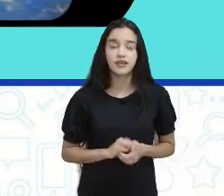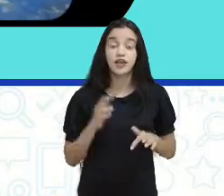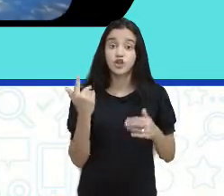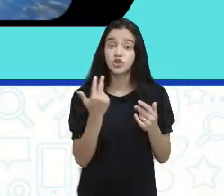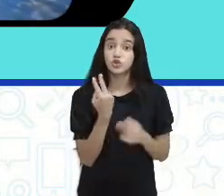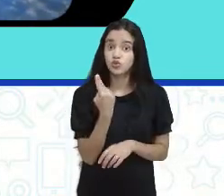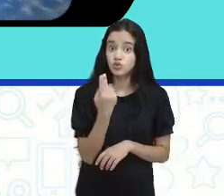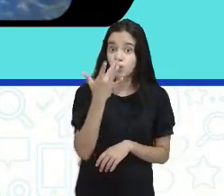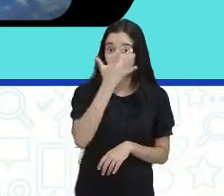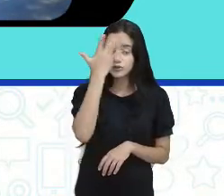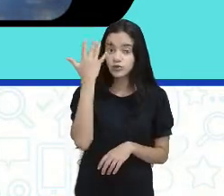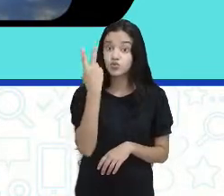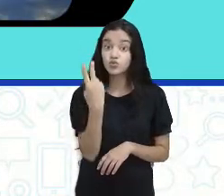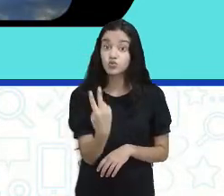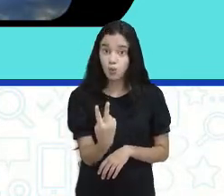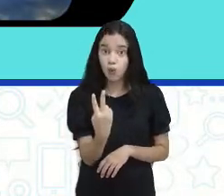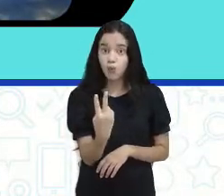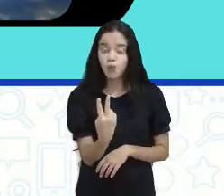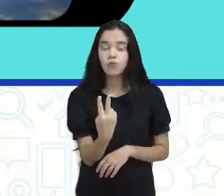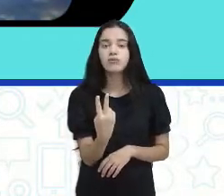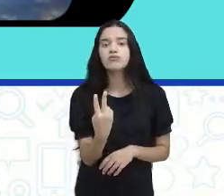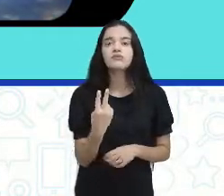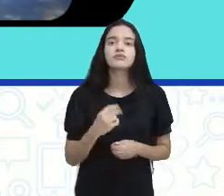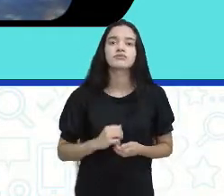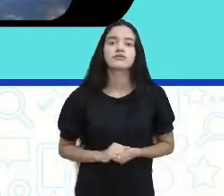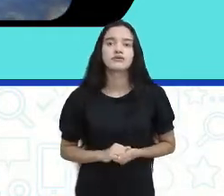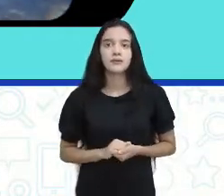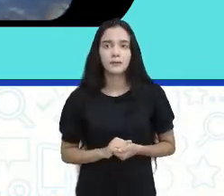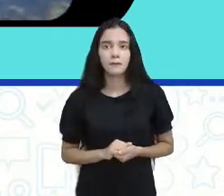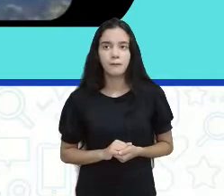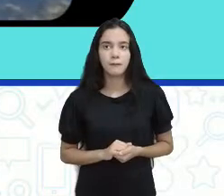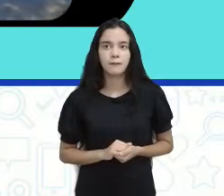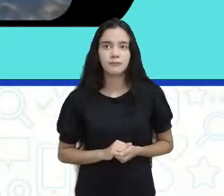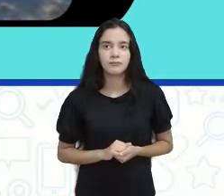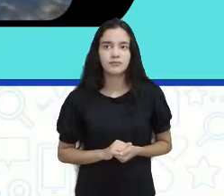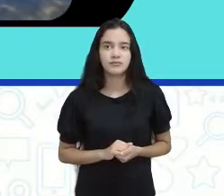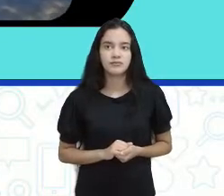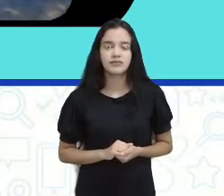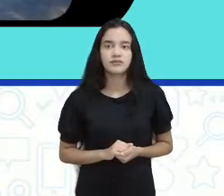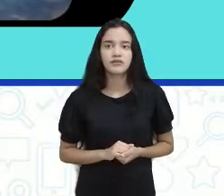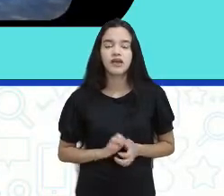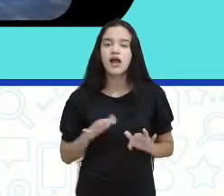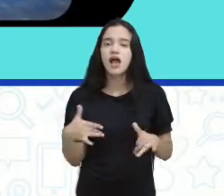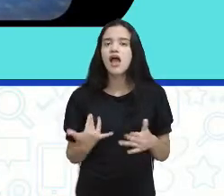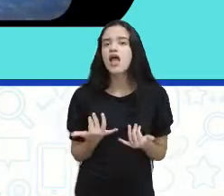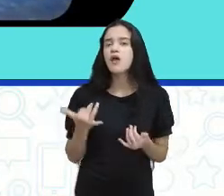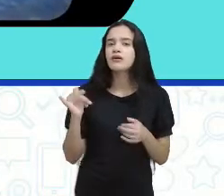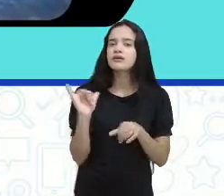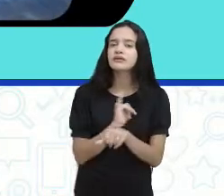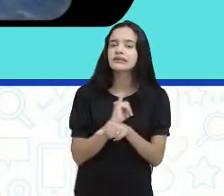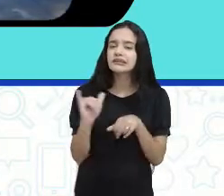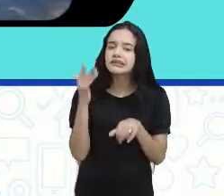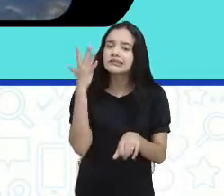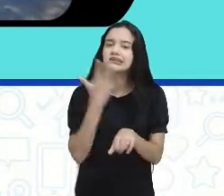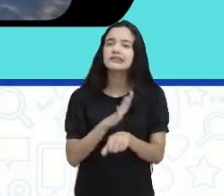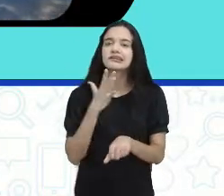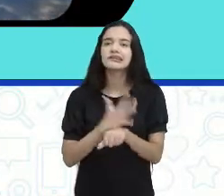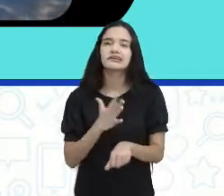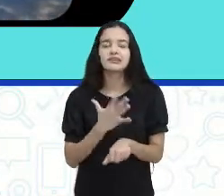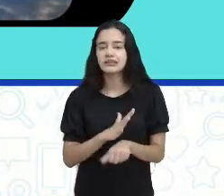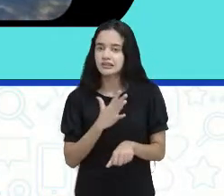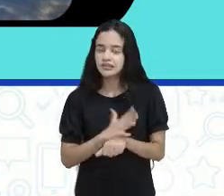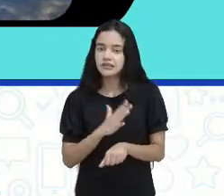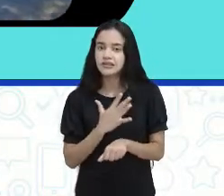dupla, mas aí nós temos no vídeo agora 1 contra 1, né, digamos que é uma forma também de treinar,